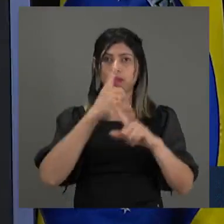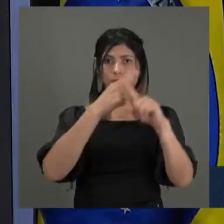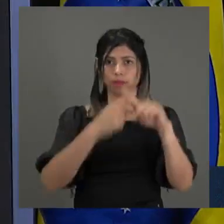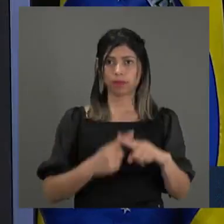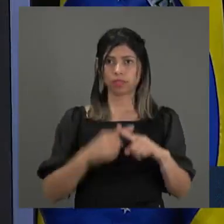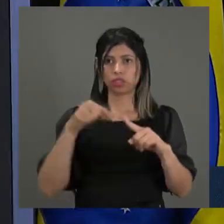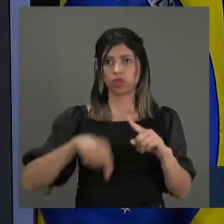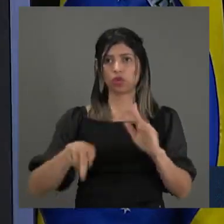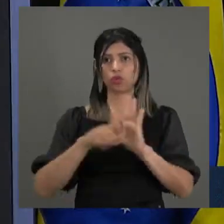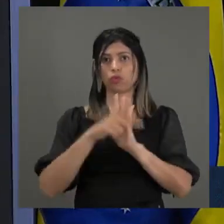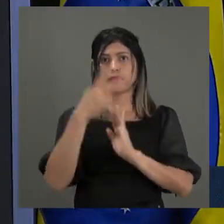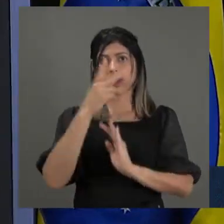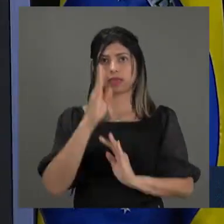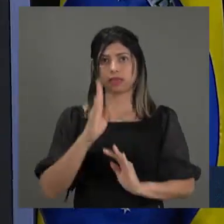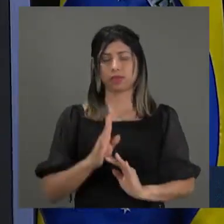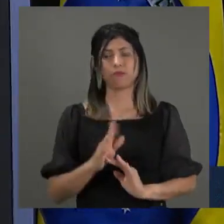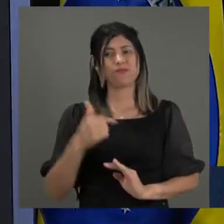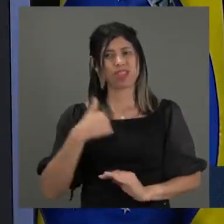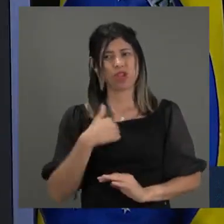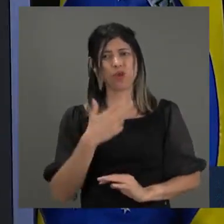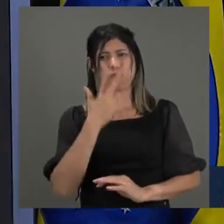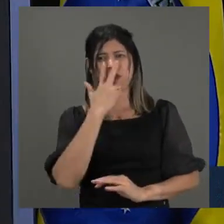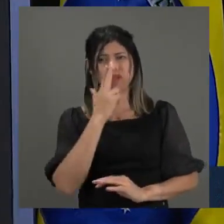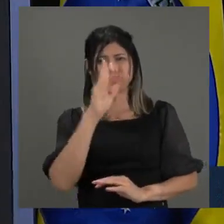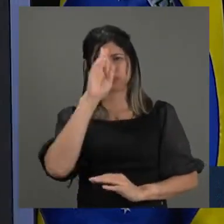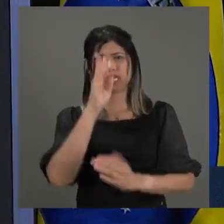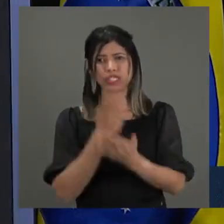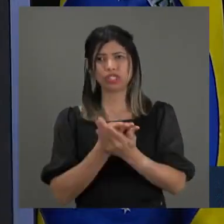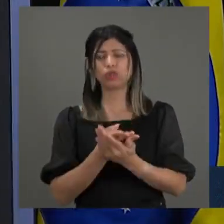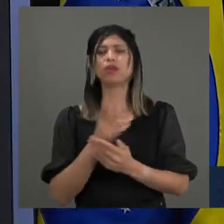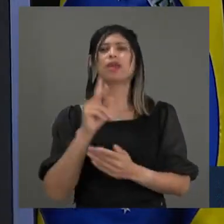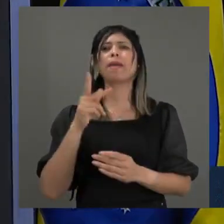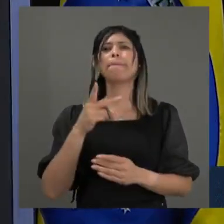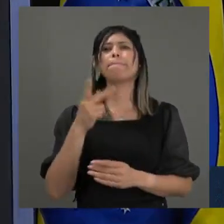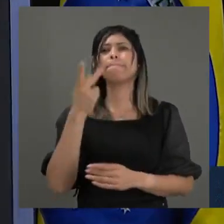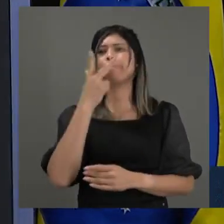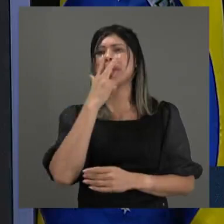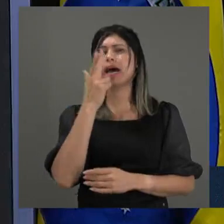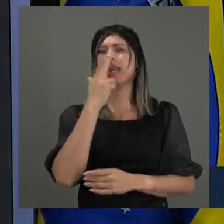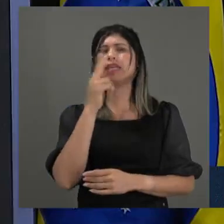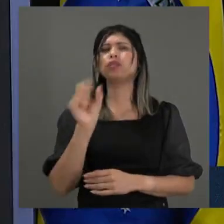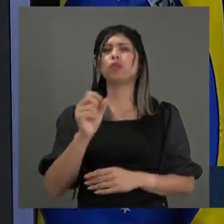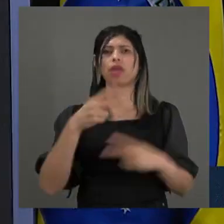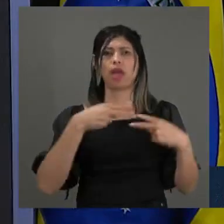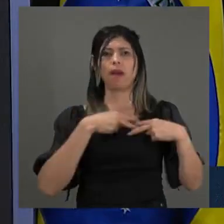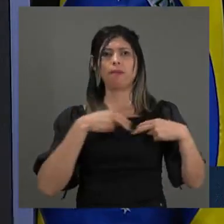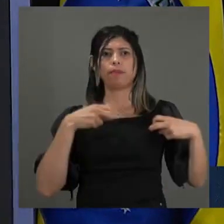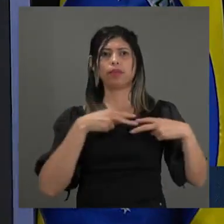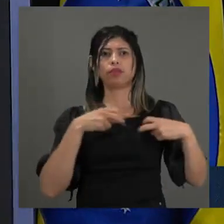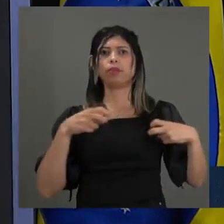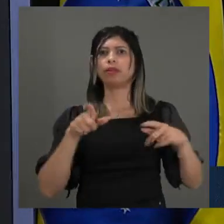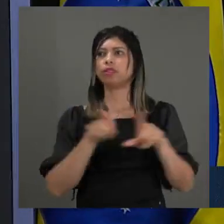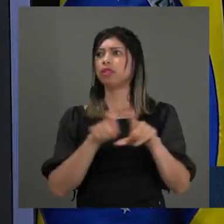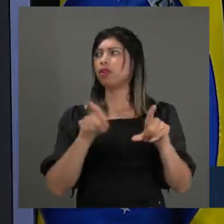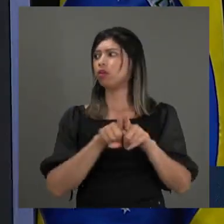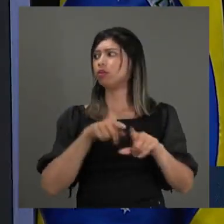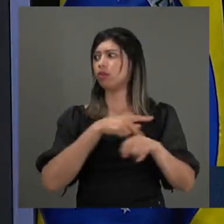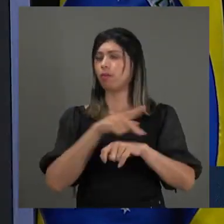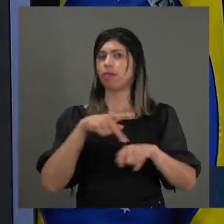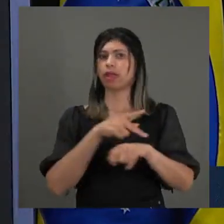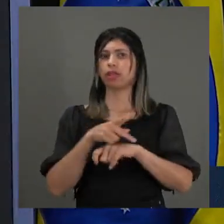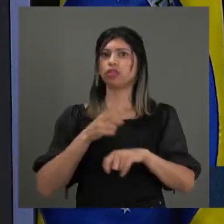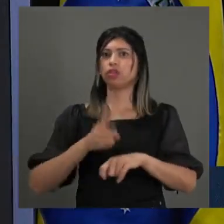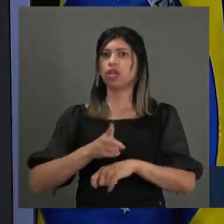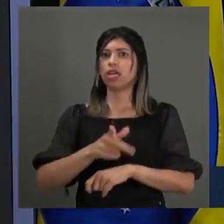A impressão que tenho é a de que, para a Petrobras, é conveniente que o país continue importando